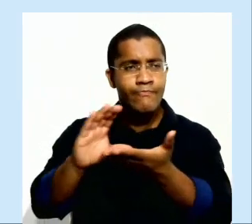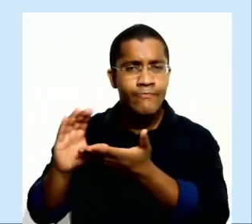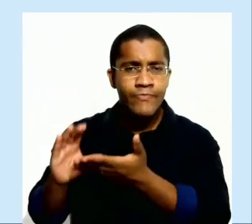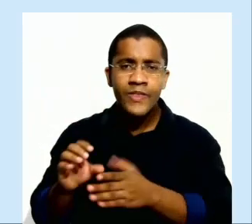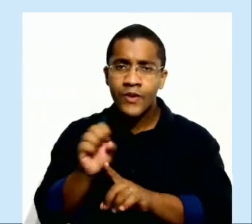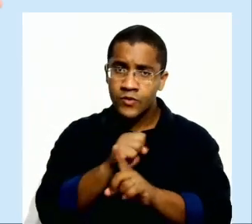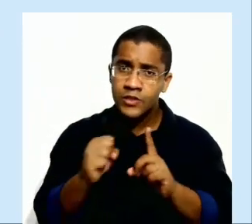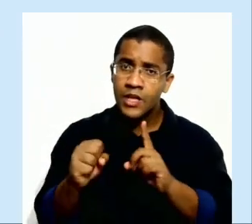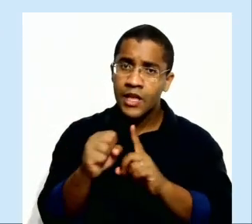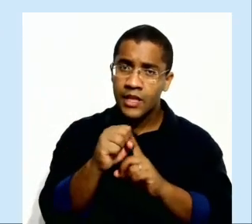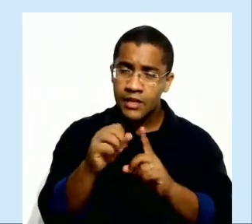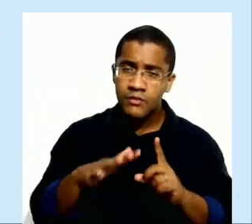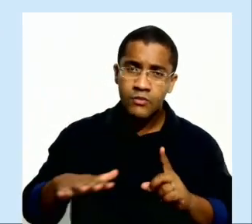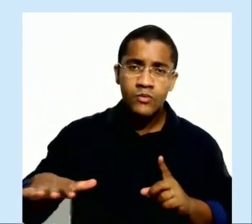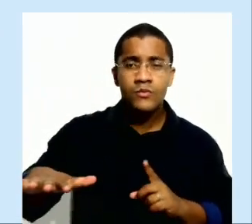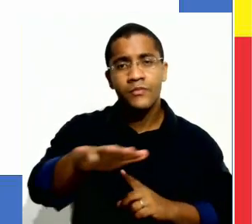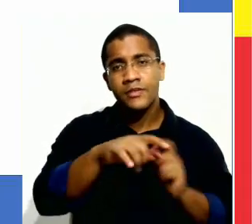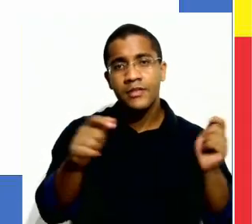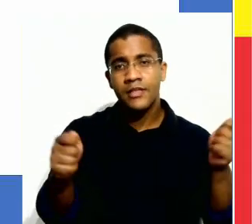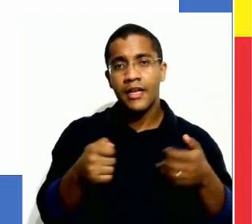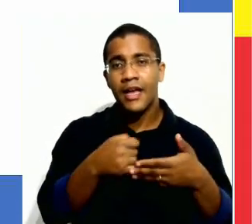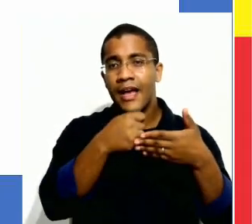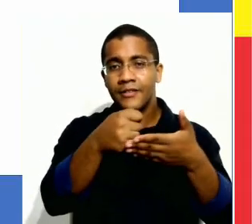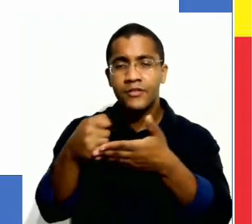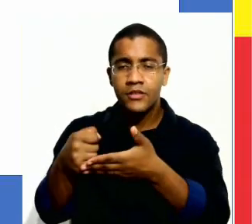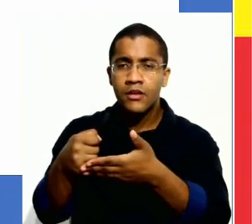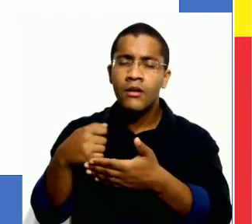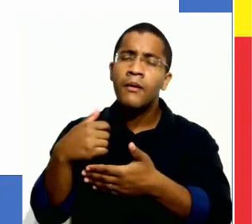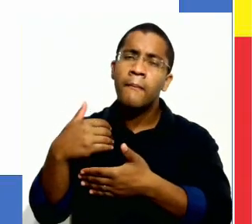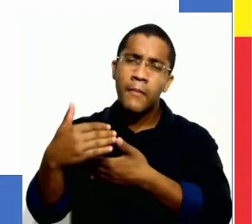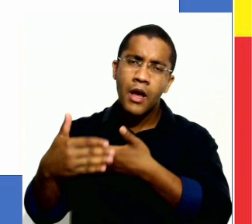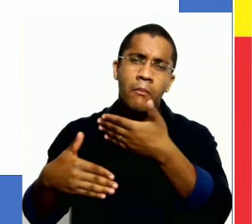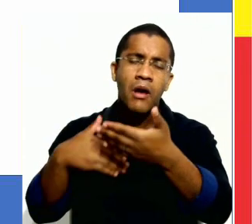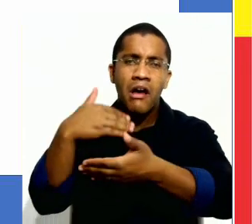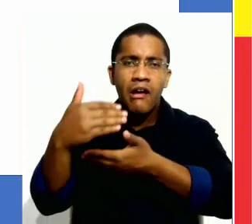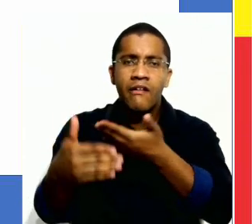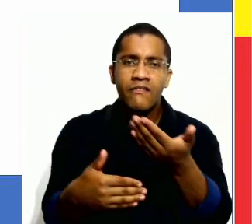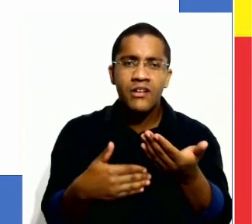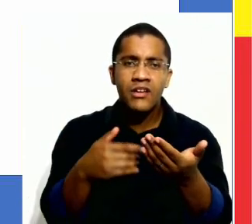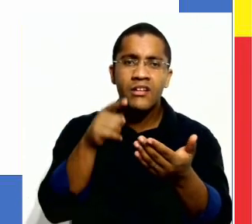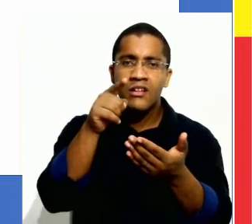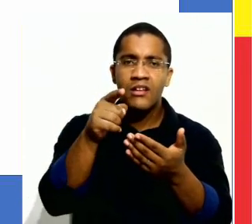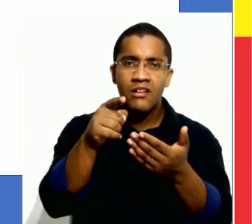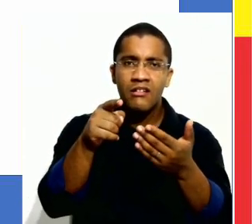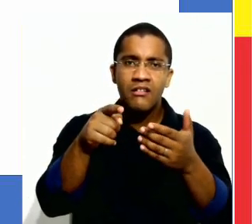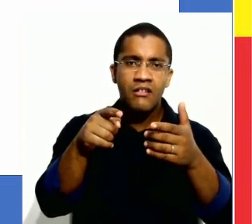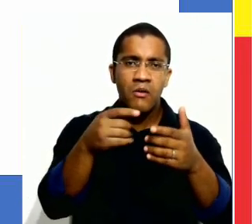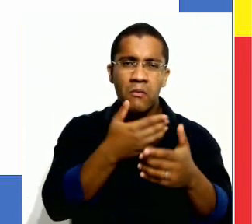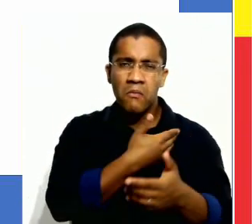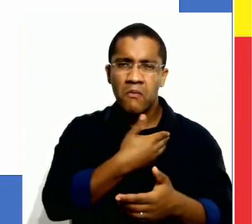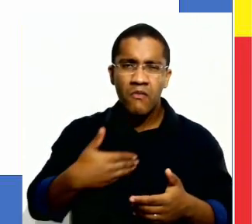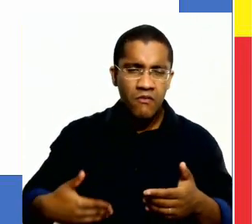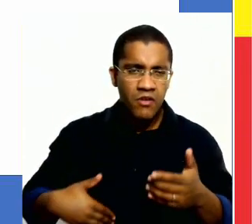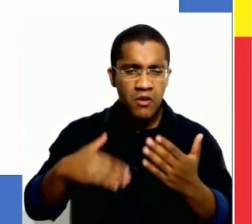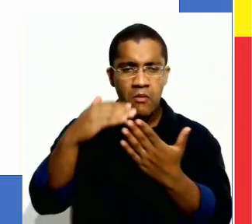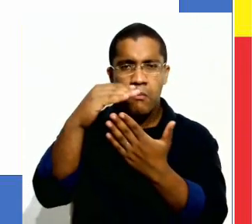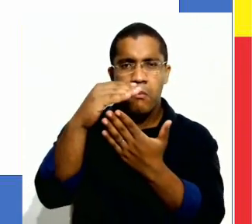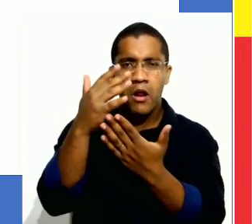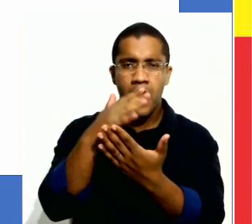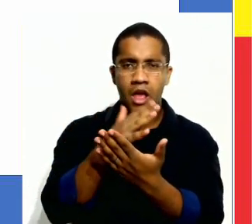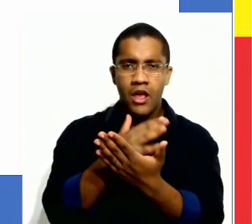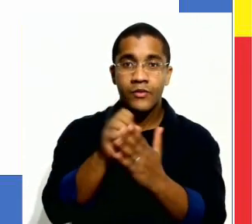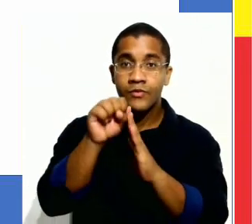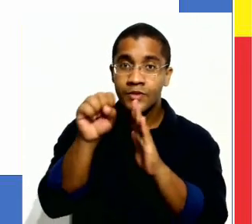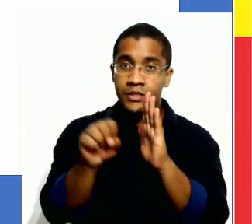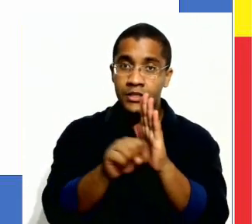investimentos sociais, O império começou a declinar, tanta ostentação que começou a declinar no século